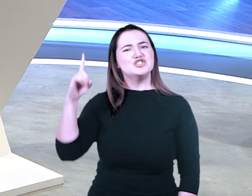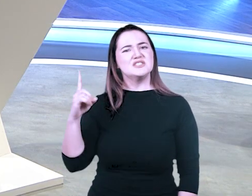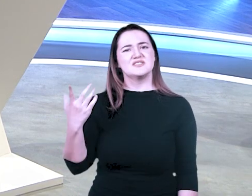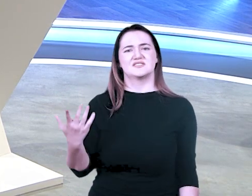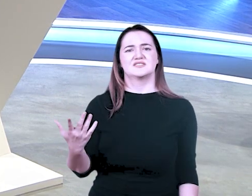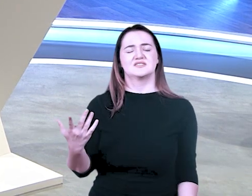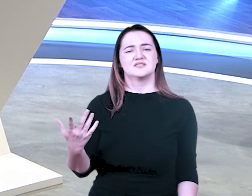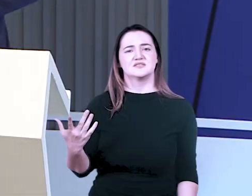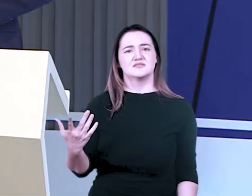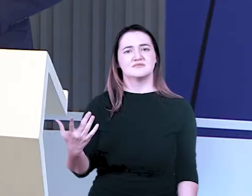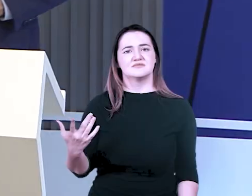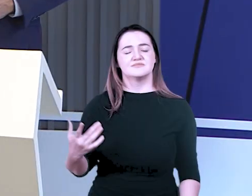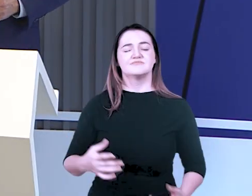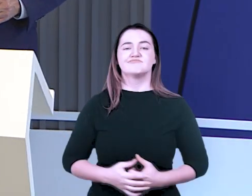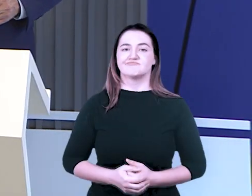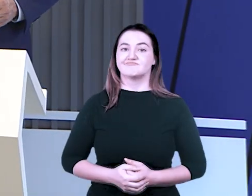Marta.